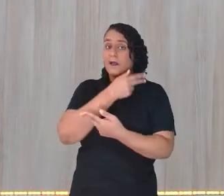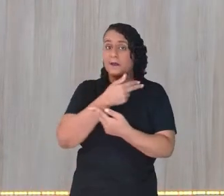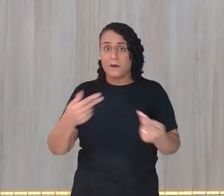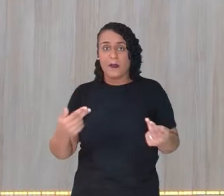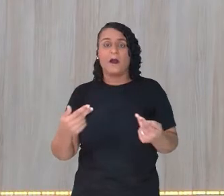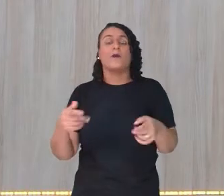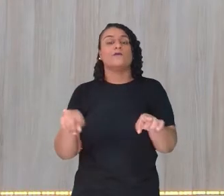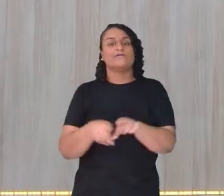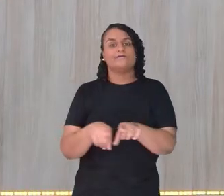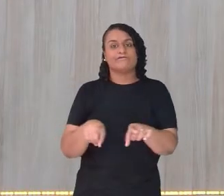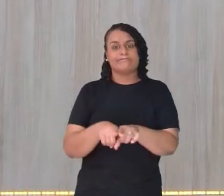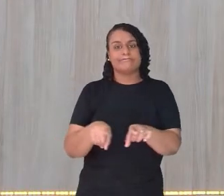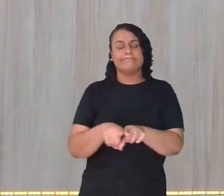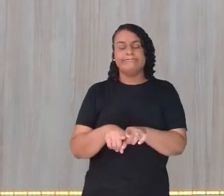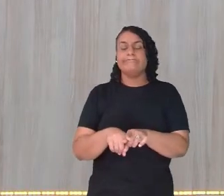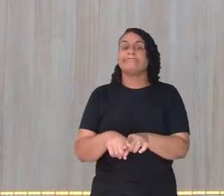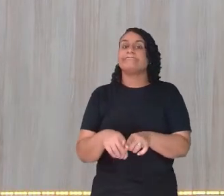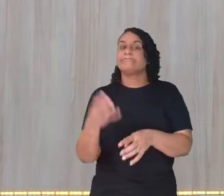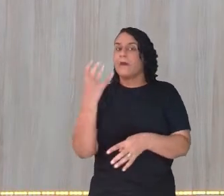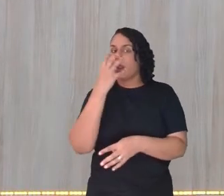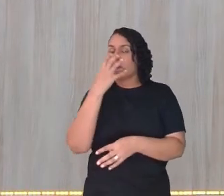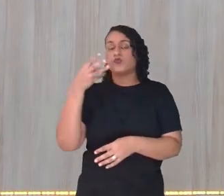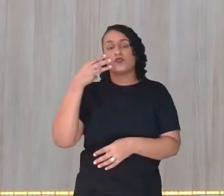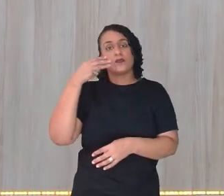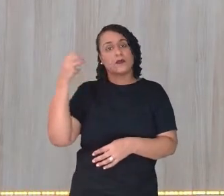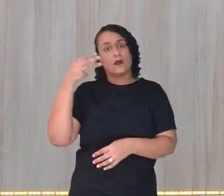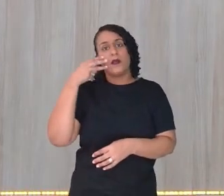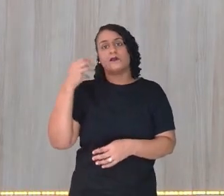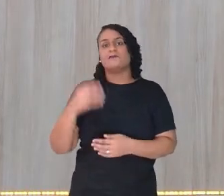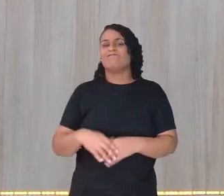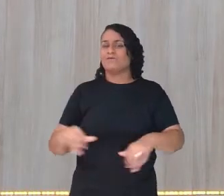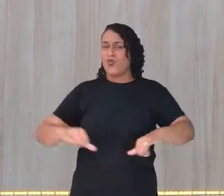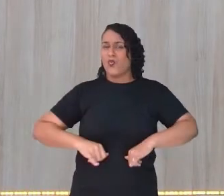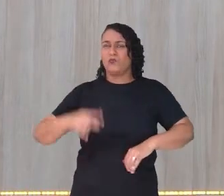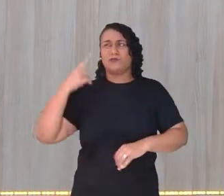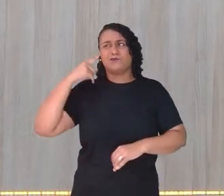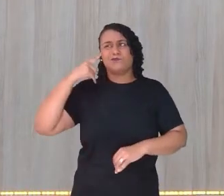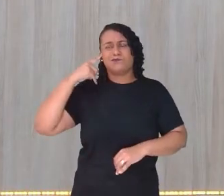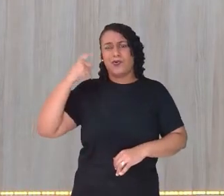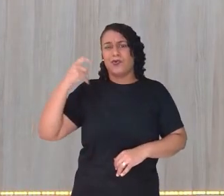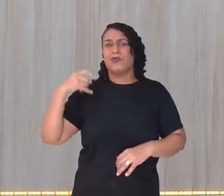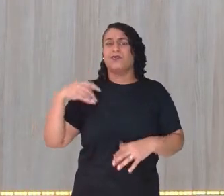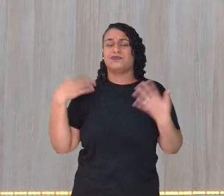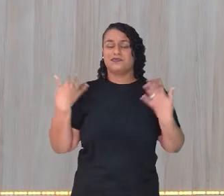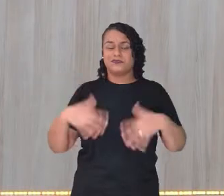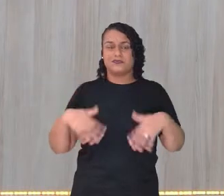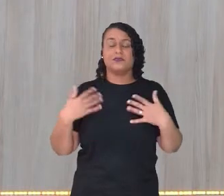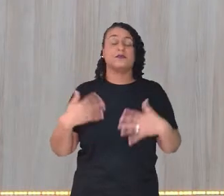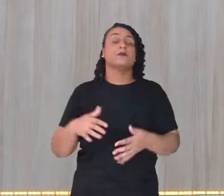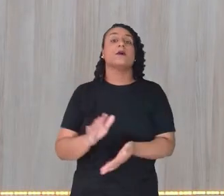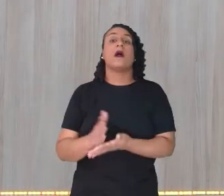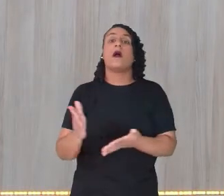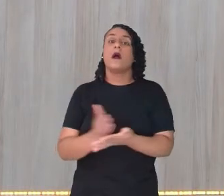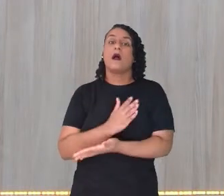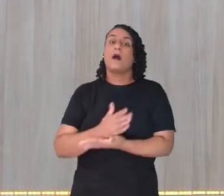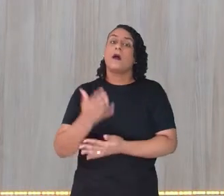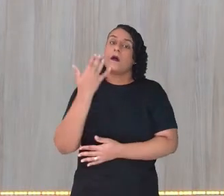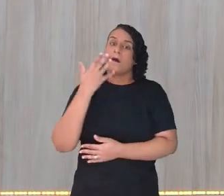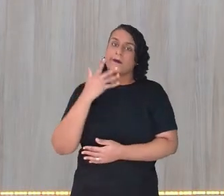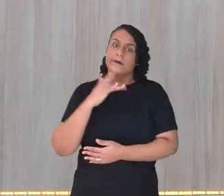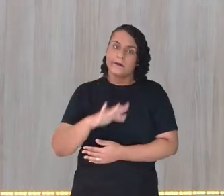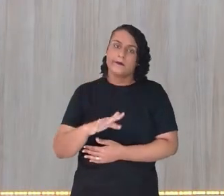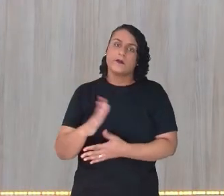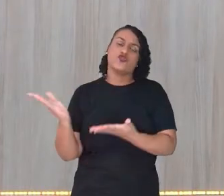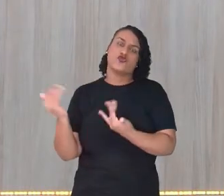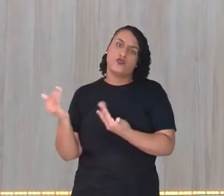A questão aí de cachorro, gato, que aí sofre muito com barulho. E também algumas crianças, né, alguns